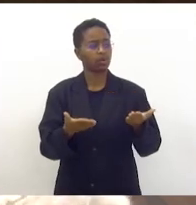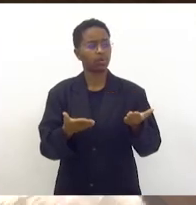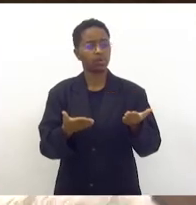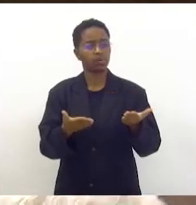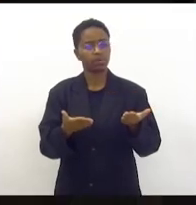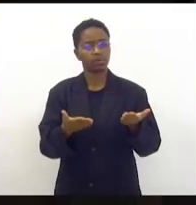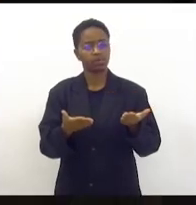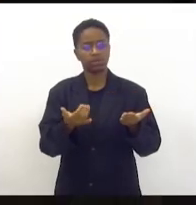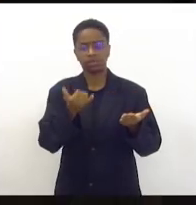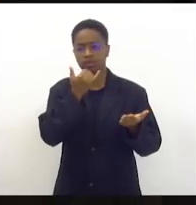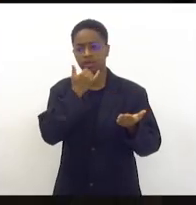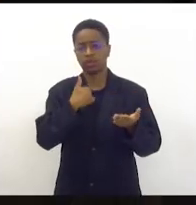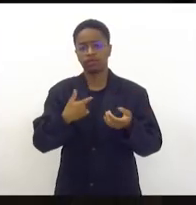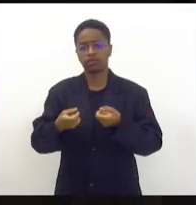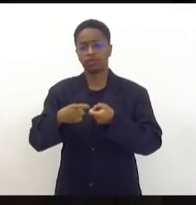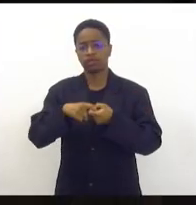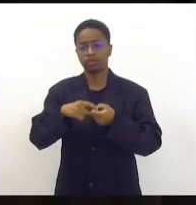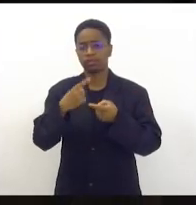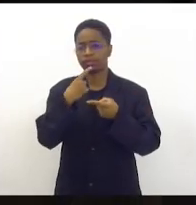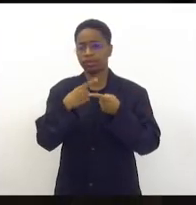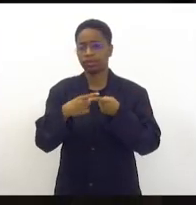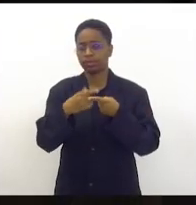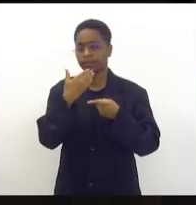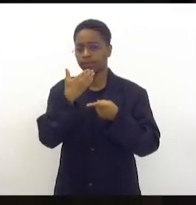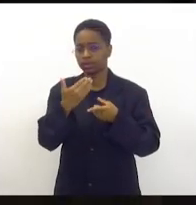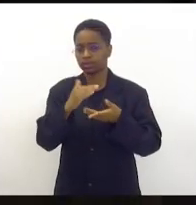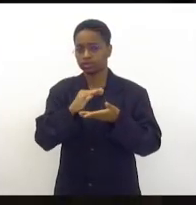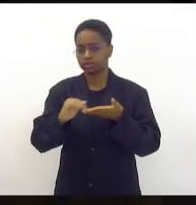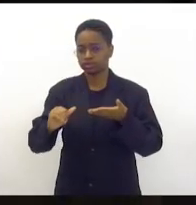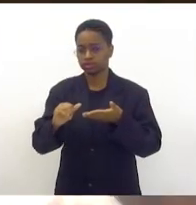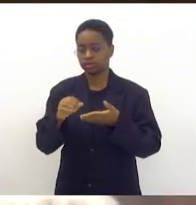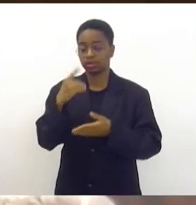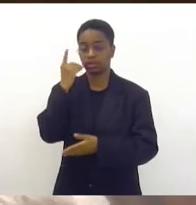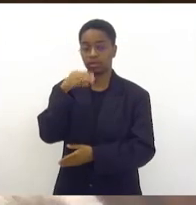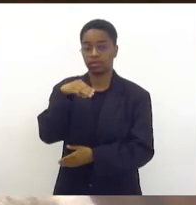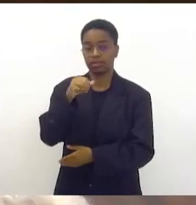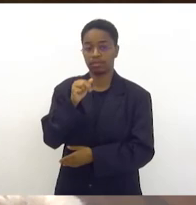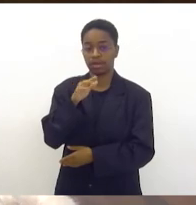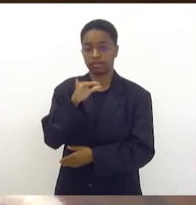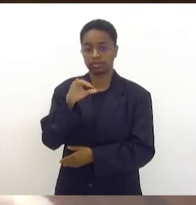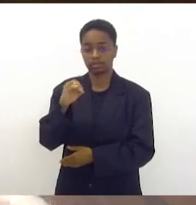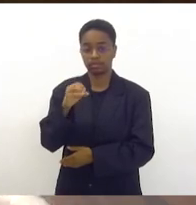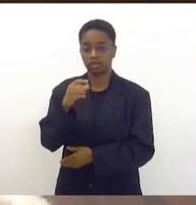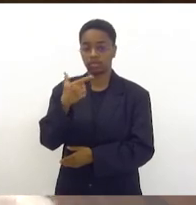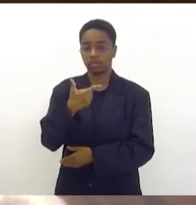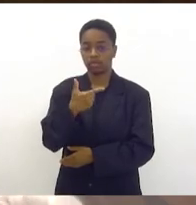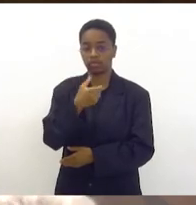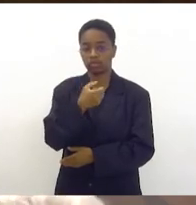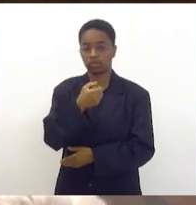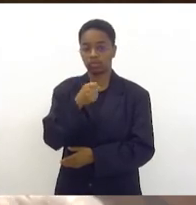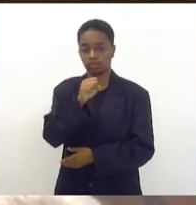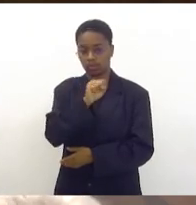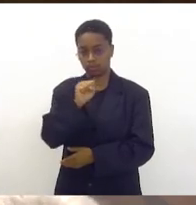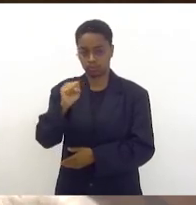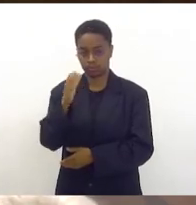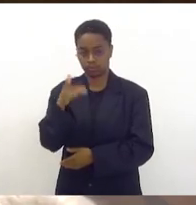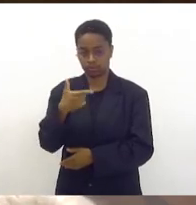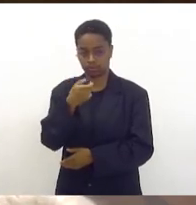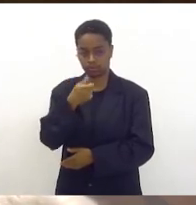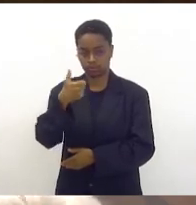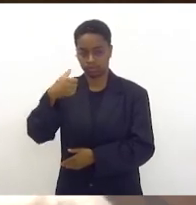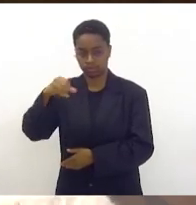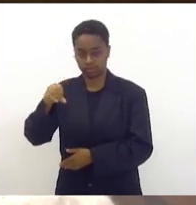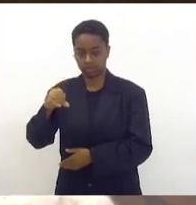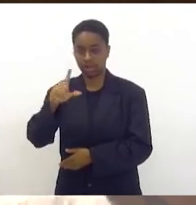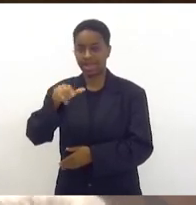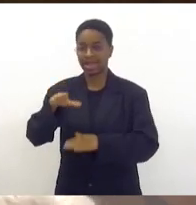no do Librelon, que ele pediu para retirar... Deputado Márcio Canella. Sim. É o 28819. Perfeito. É uma emenda mais